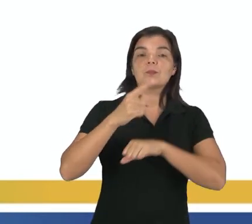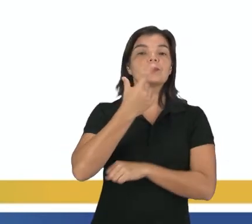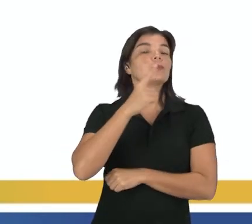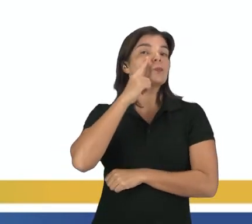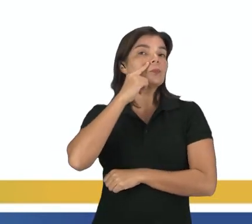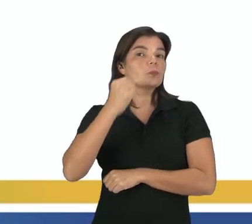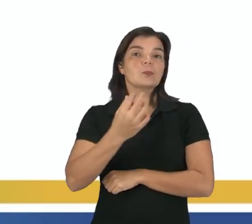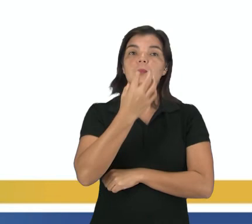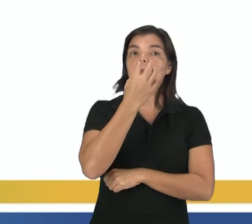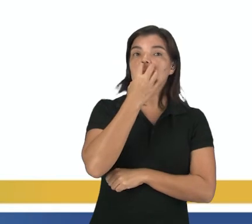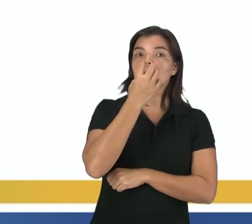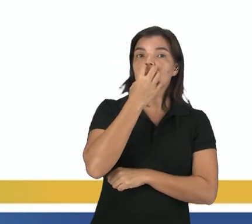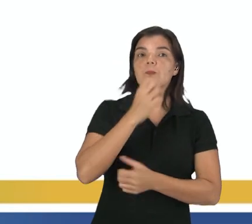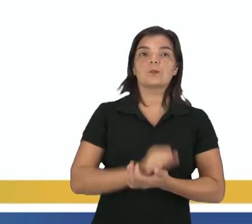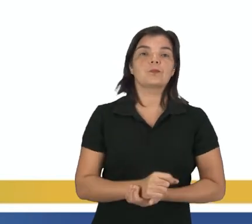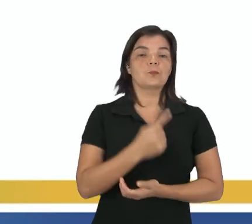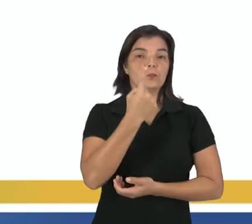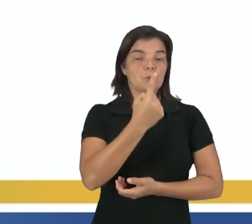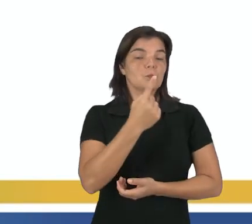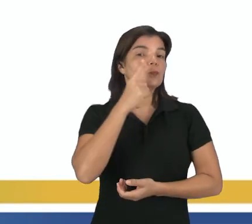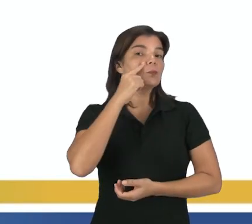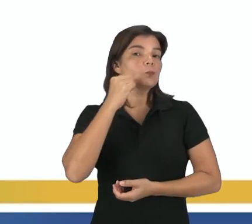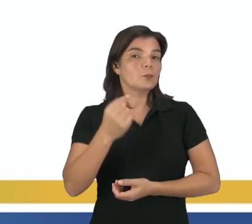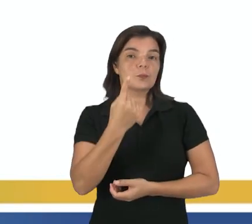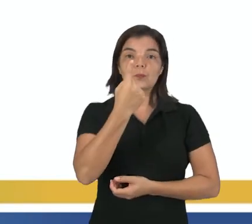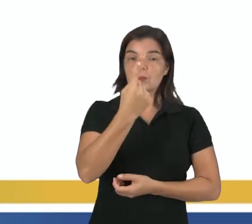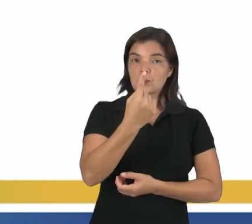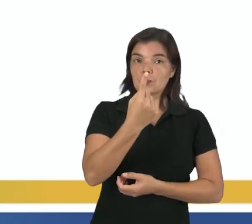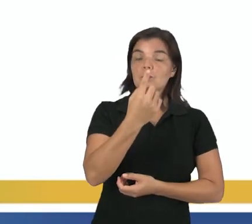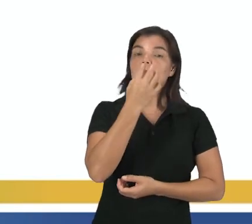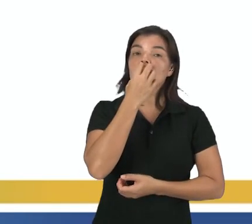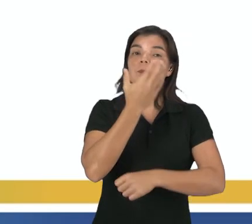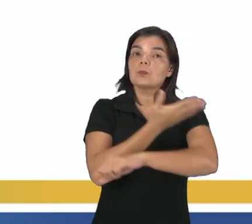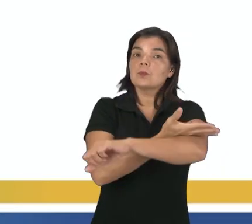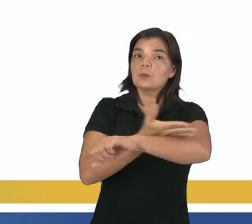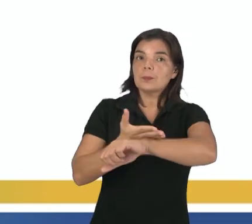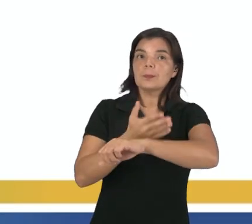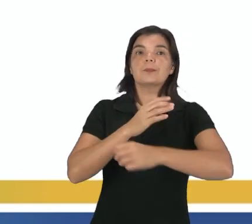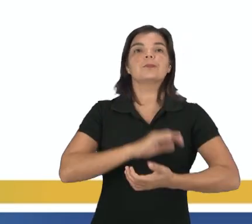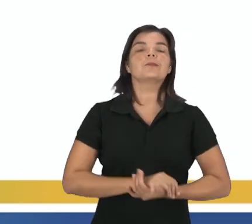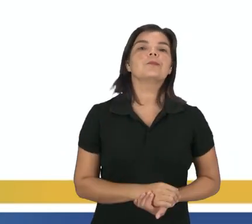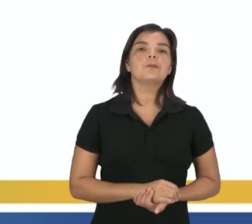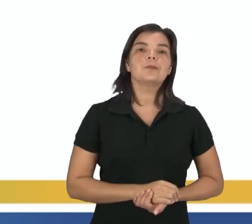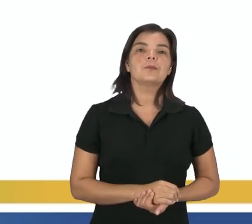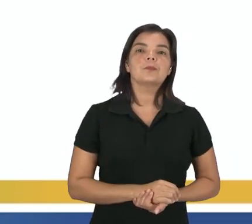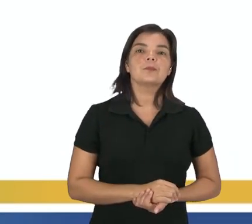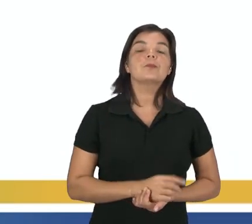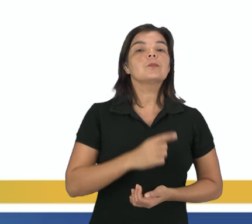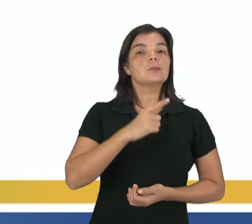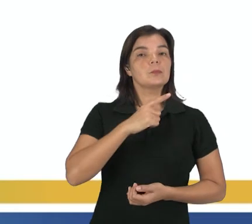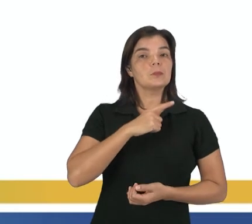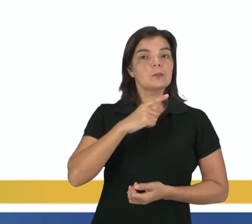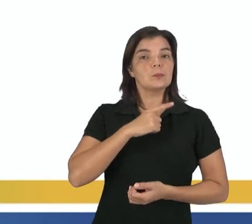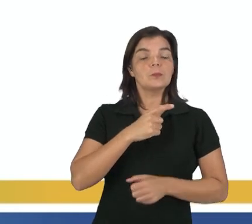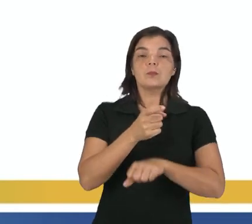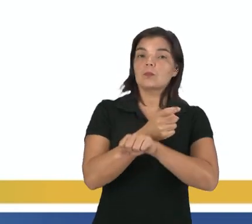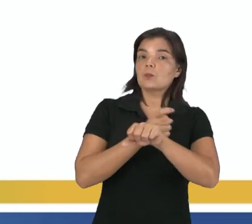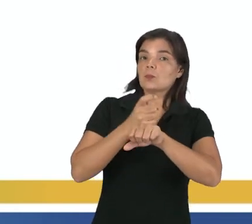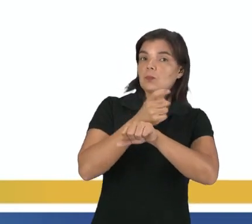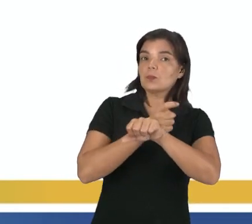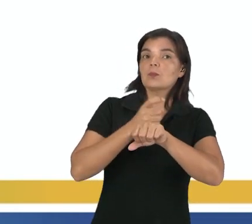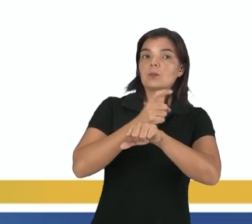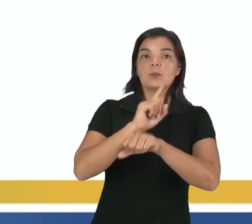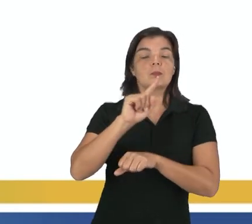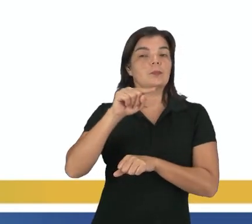gato e cachorro. Um gato e um cachorro branco. Quando o adjetivo